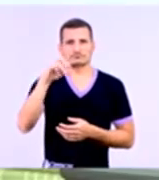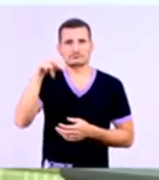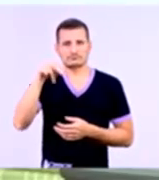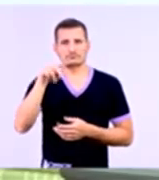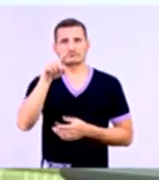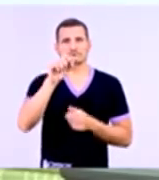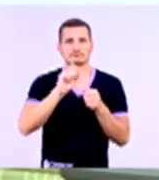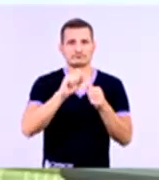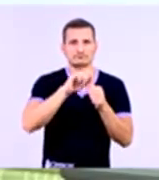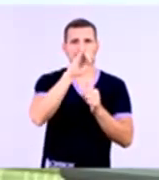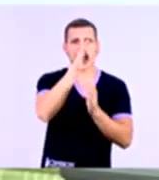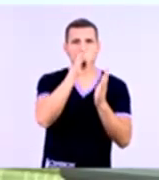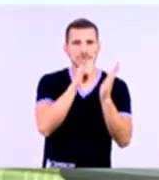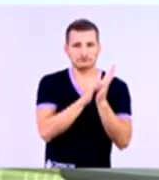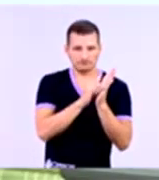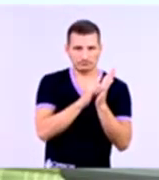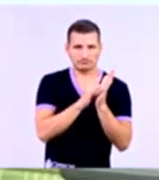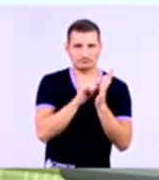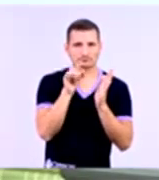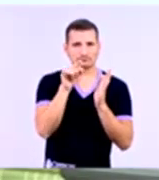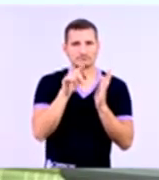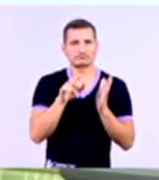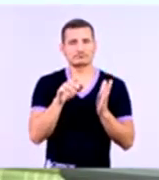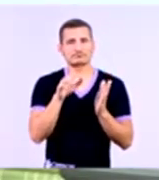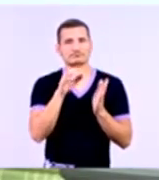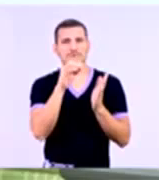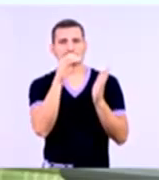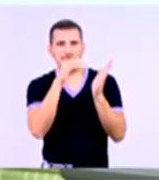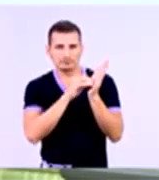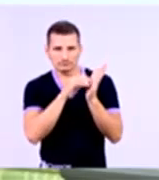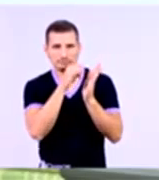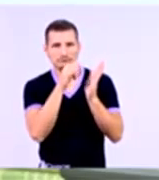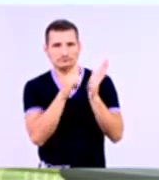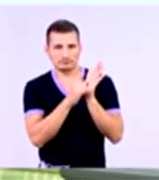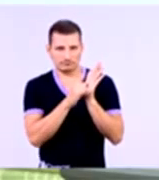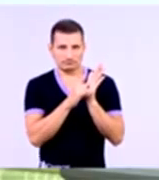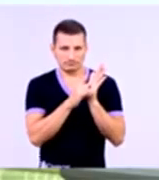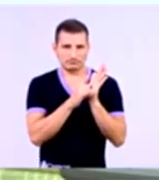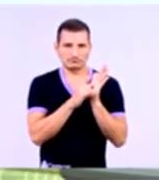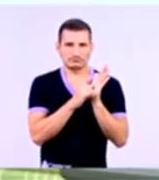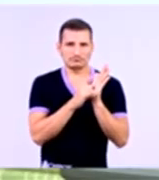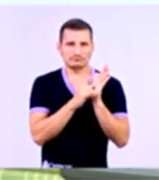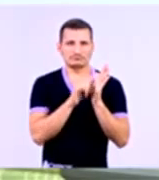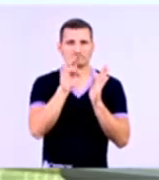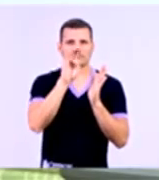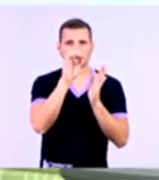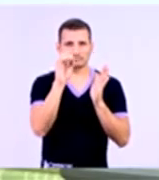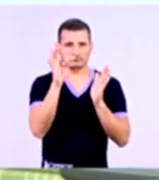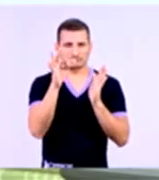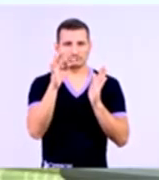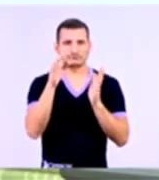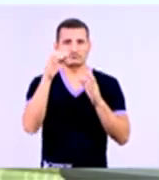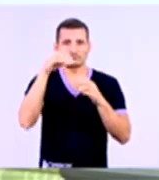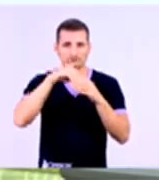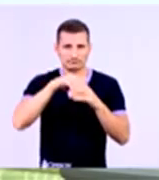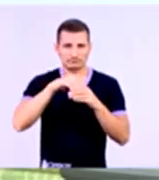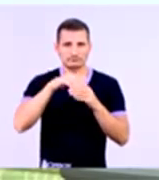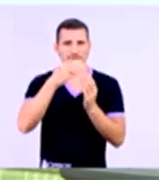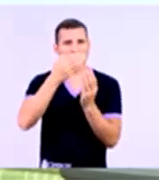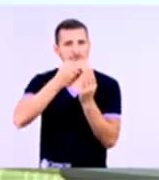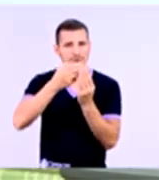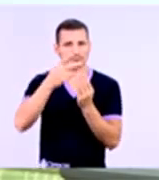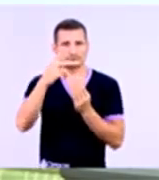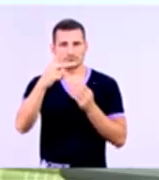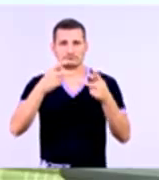faz o download e você instala esse Bootstrap dentro de uma pasta no seu projeto.